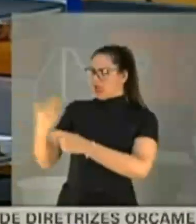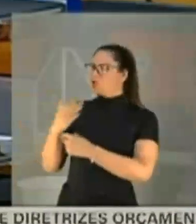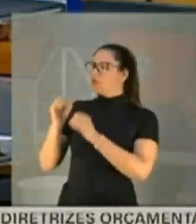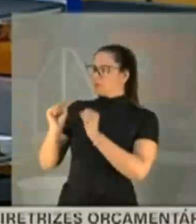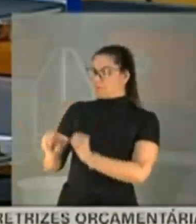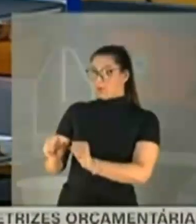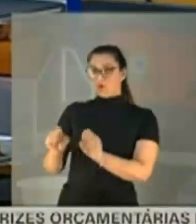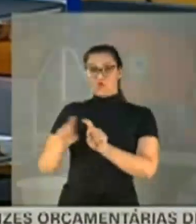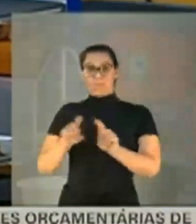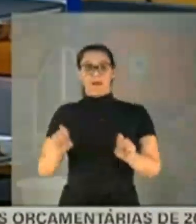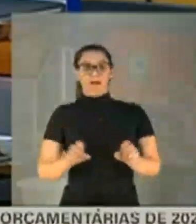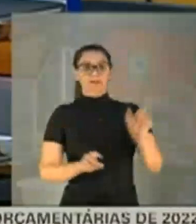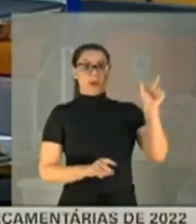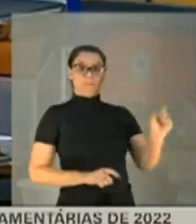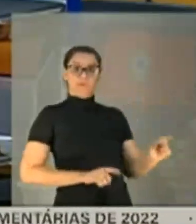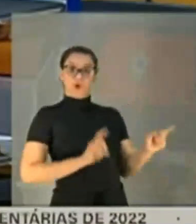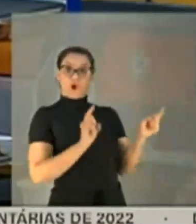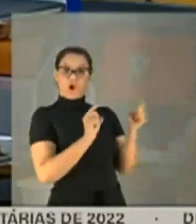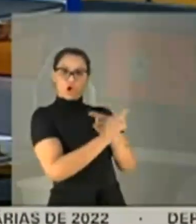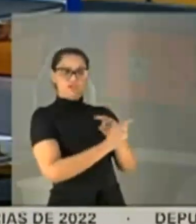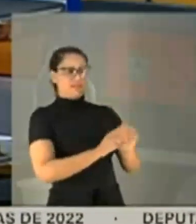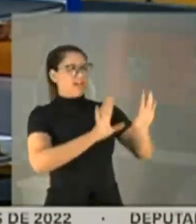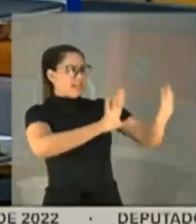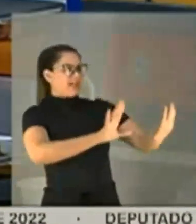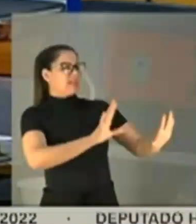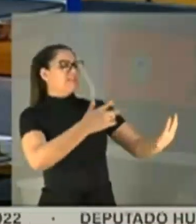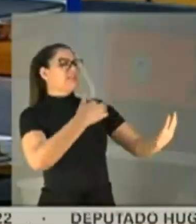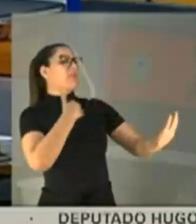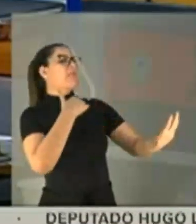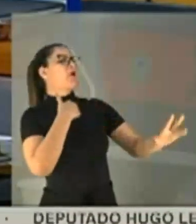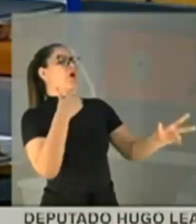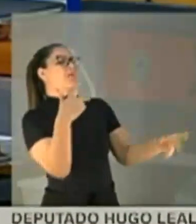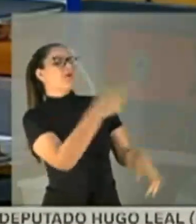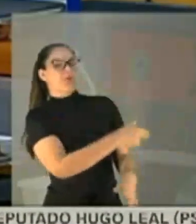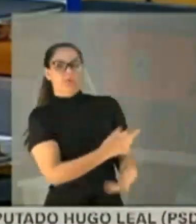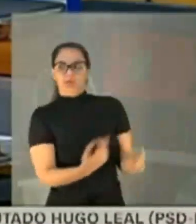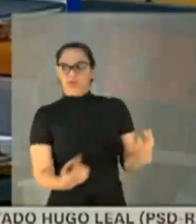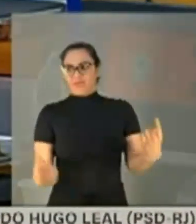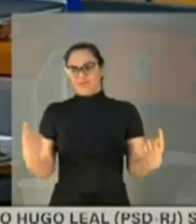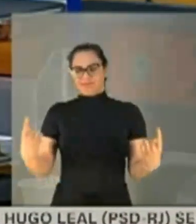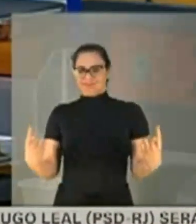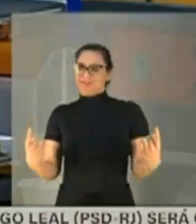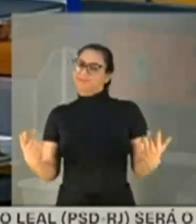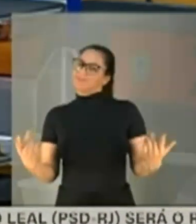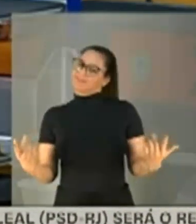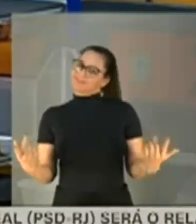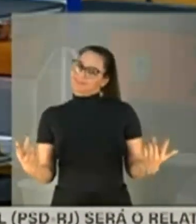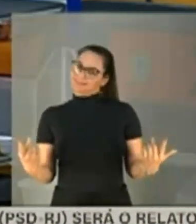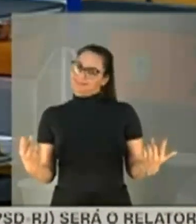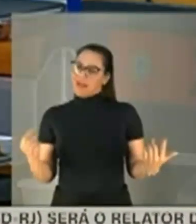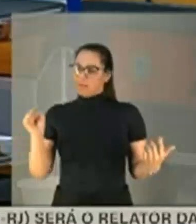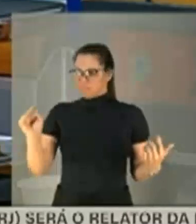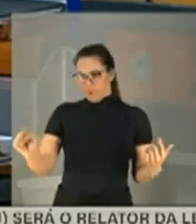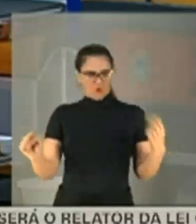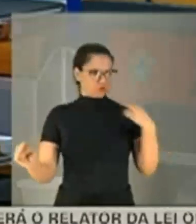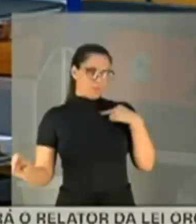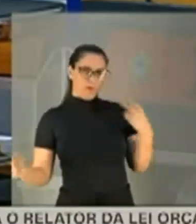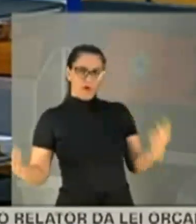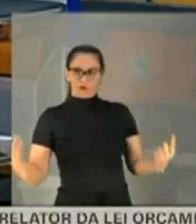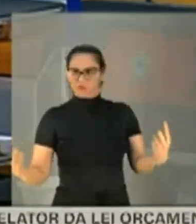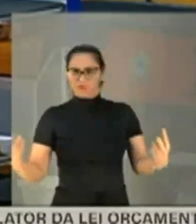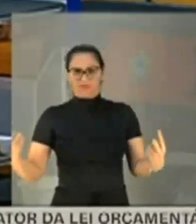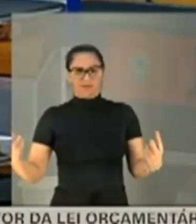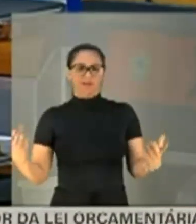uma posição divergente, não pode. Então, esses dois pesos e duas medidas, infelizmente, tiram a